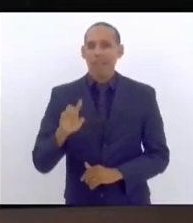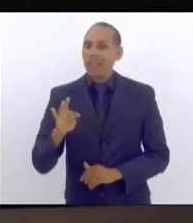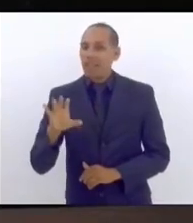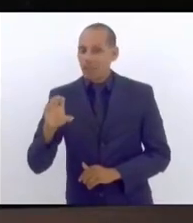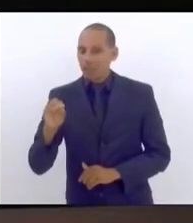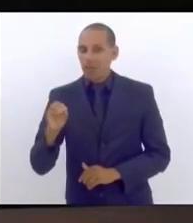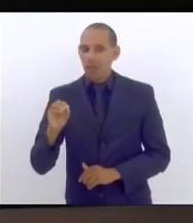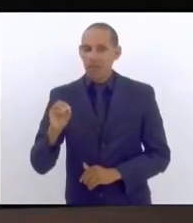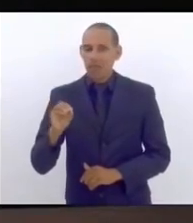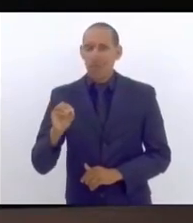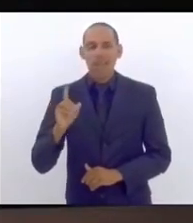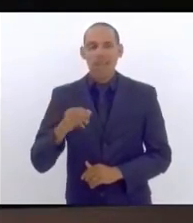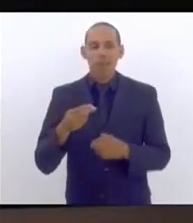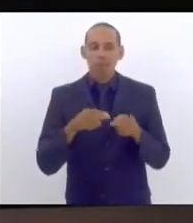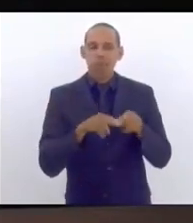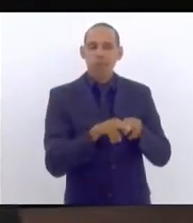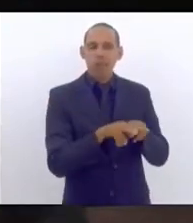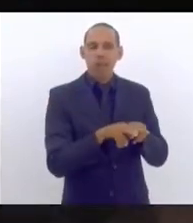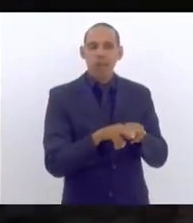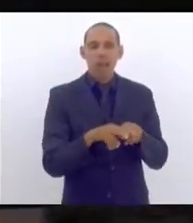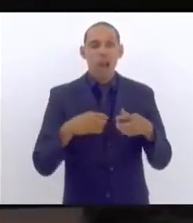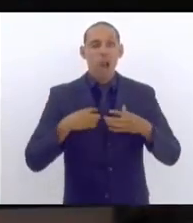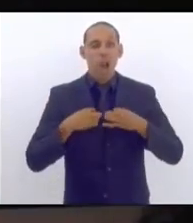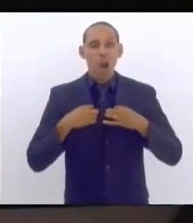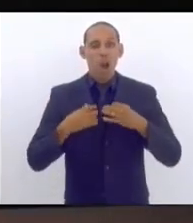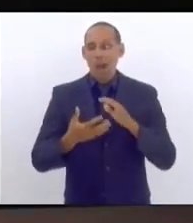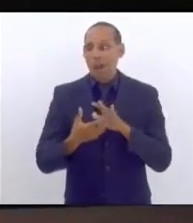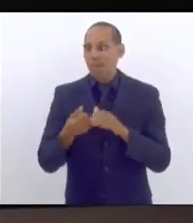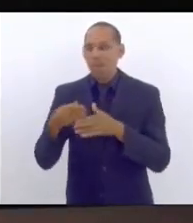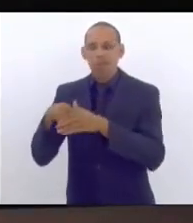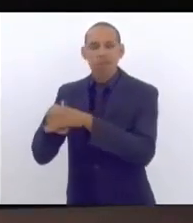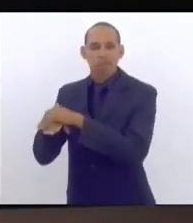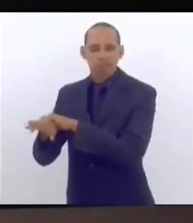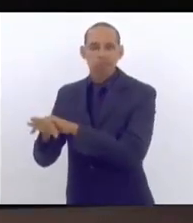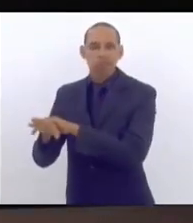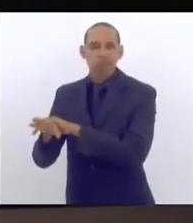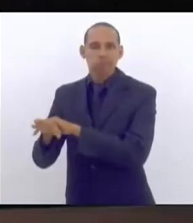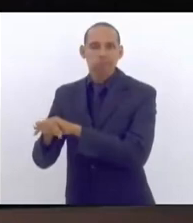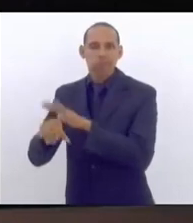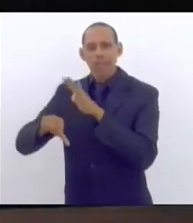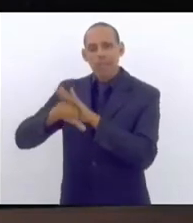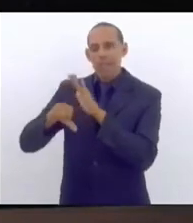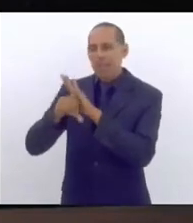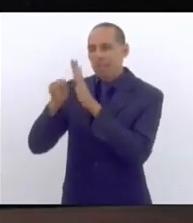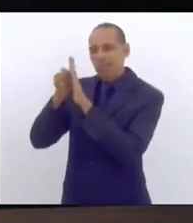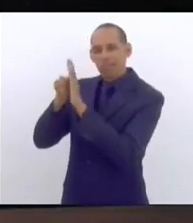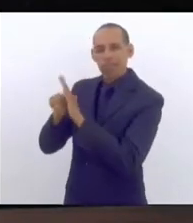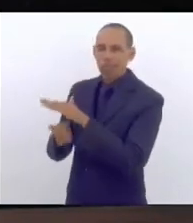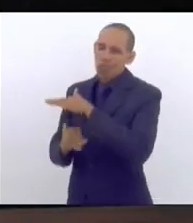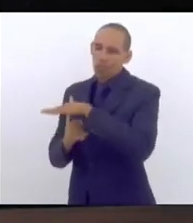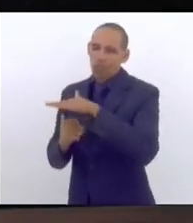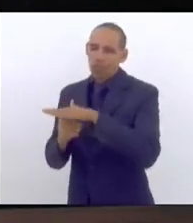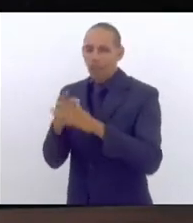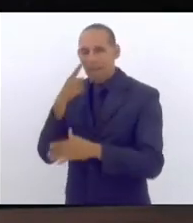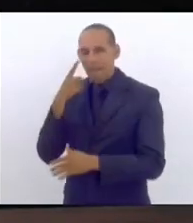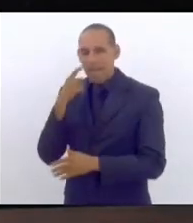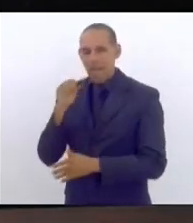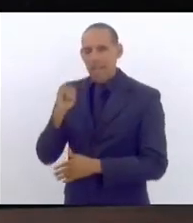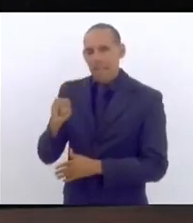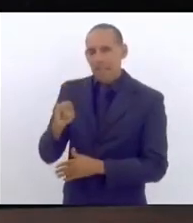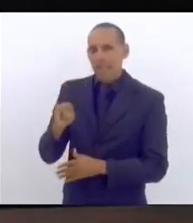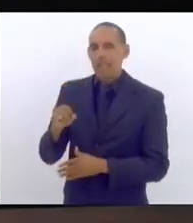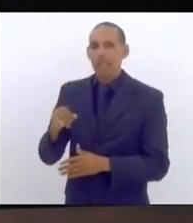necessário o recolhimento das roupas para encaminhar o Instituto de Criminalística para a verificação de vestígios.